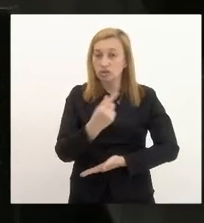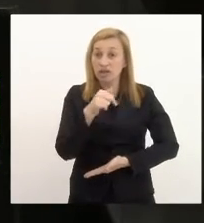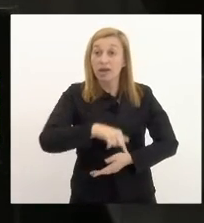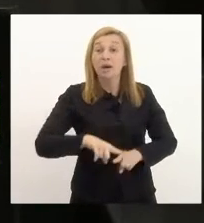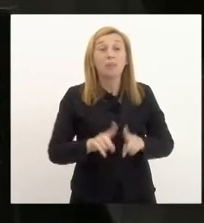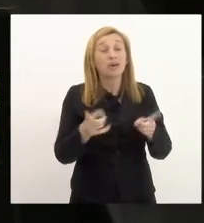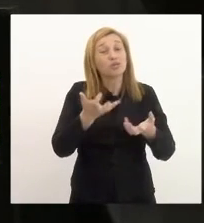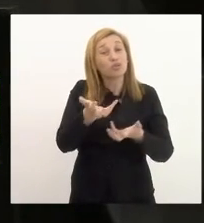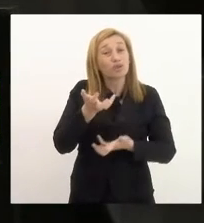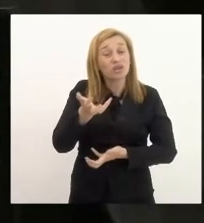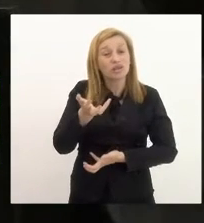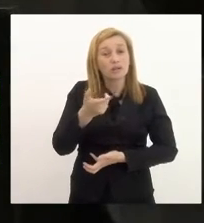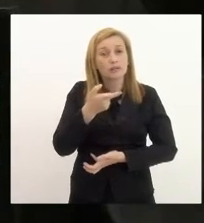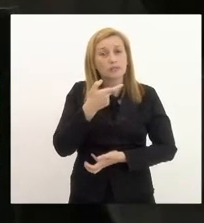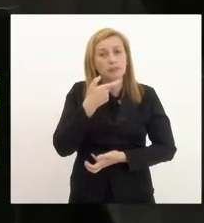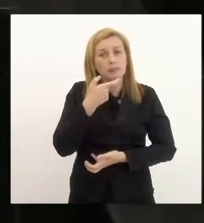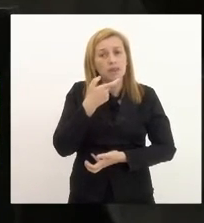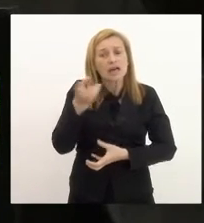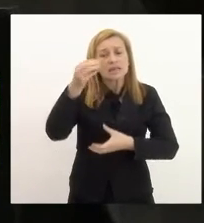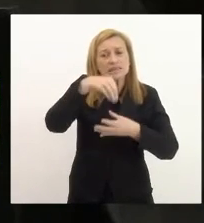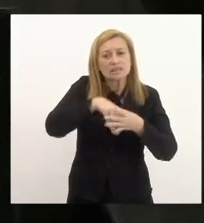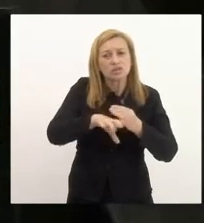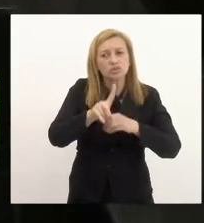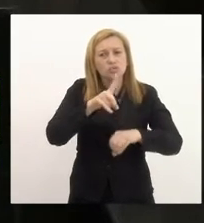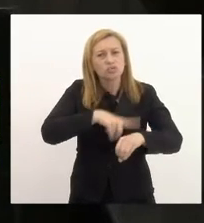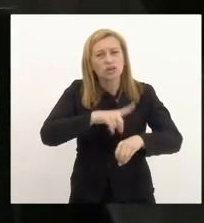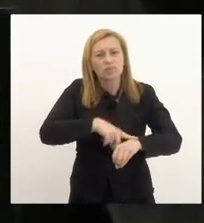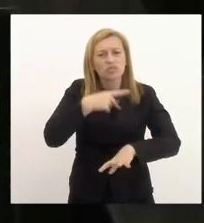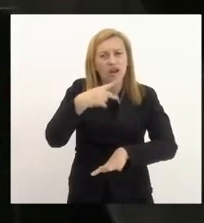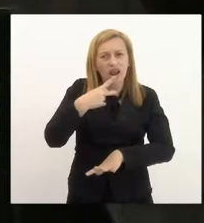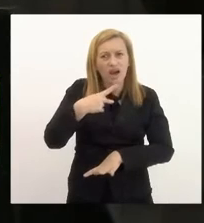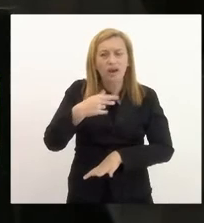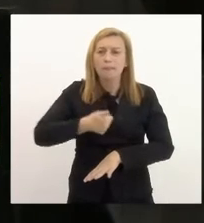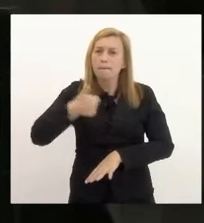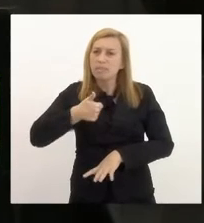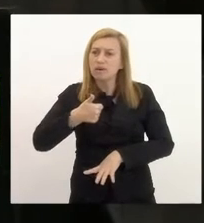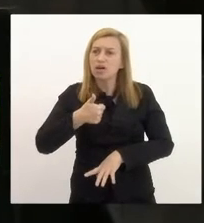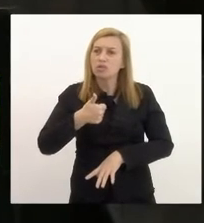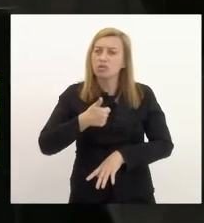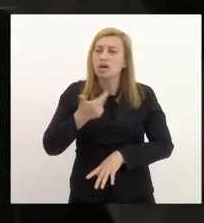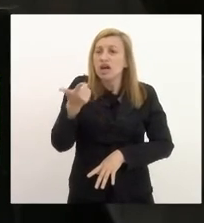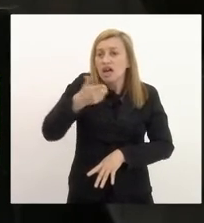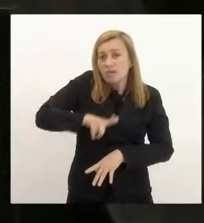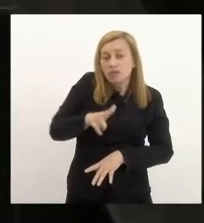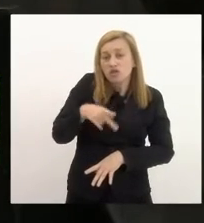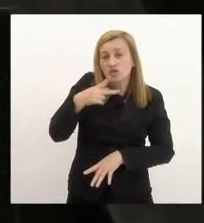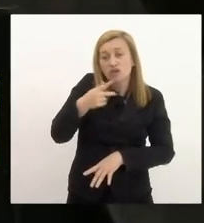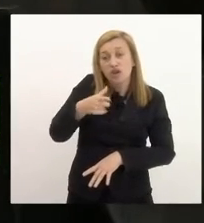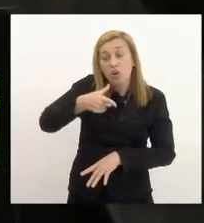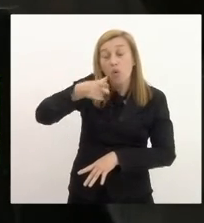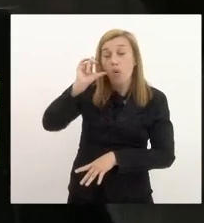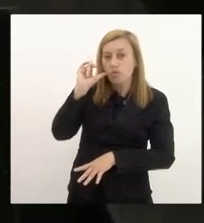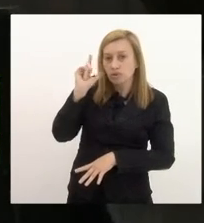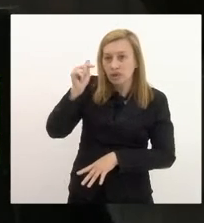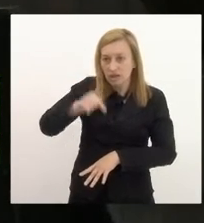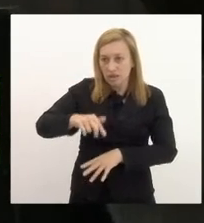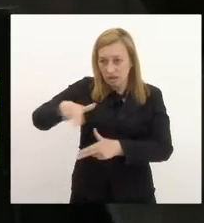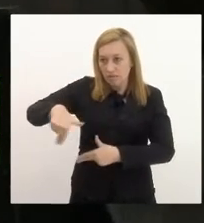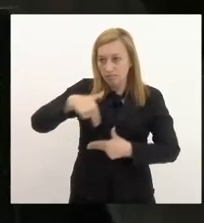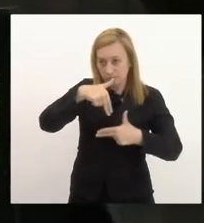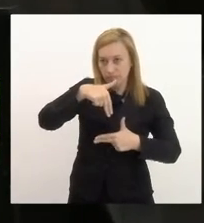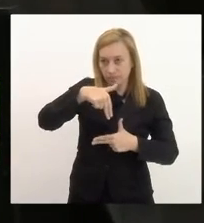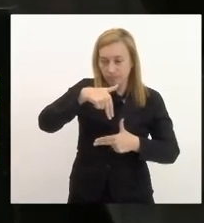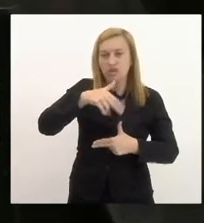mas o que eu queria dentro do meu tempo de saltar em primeiro lugar da repetir o que eu disse ontem aqui nesta mesma Tribuna